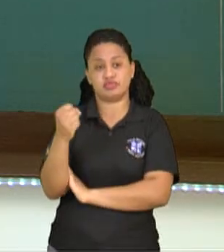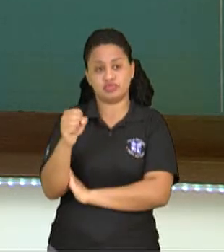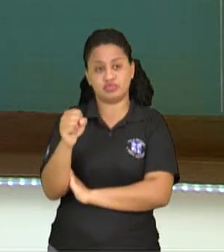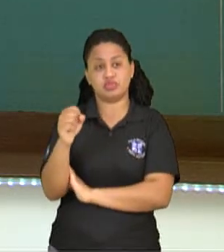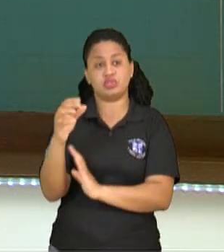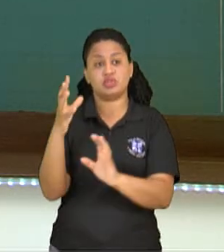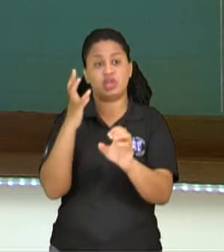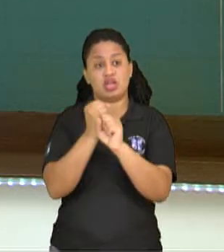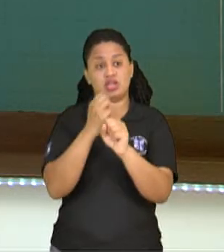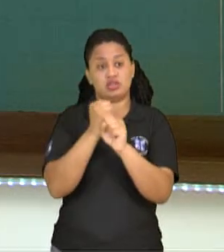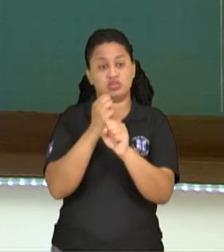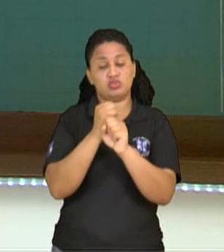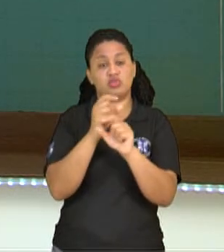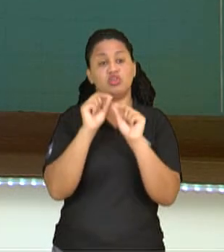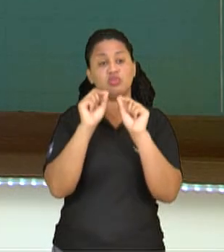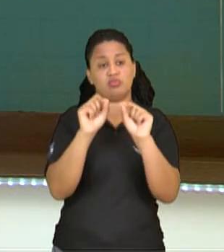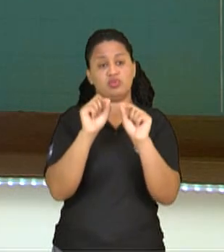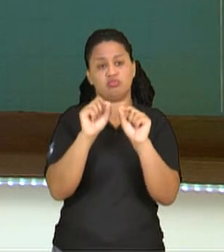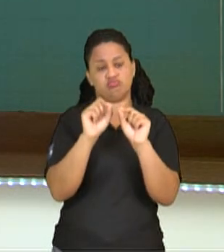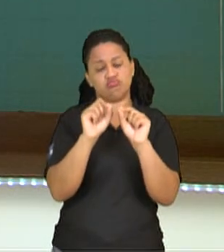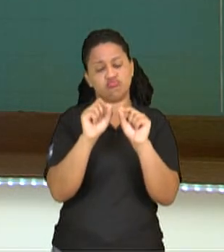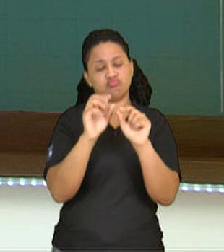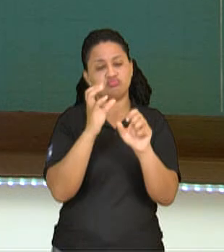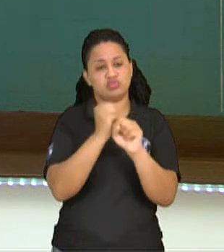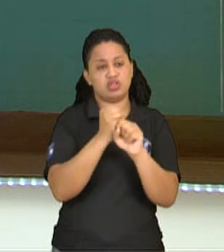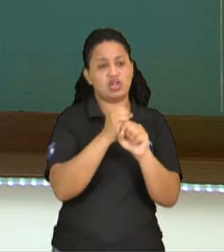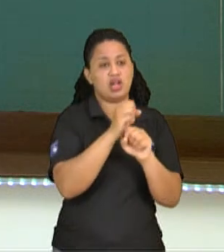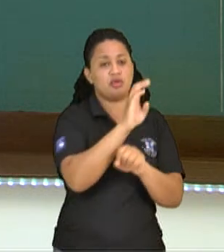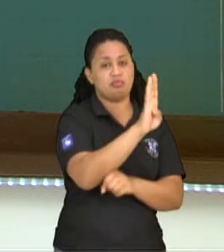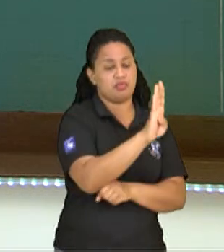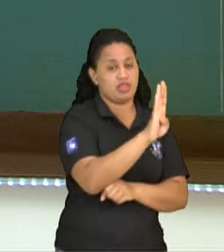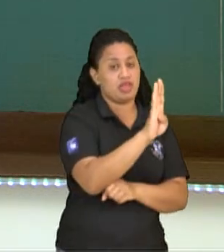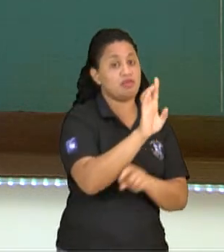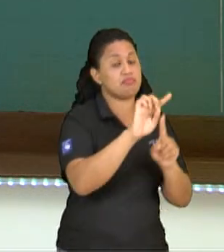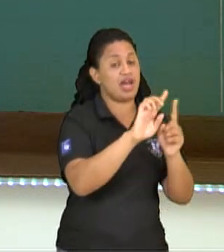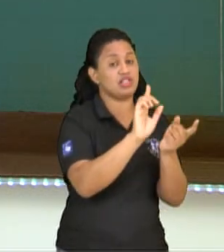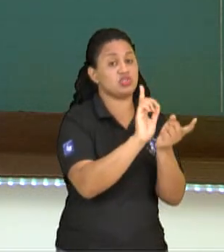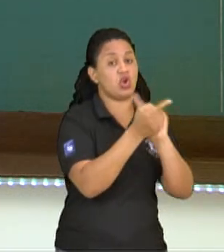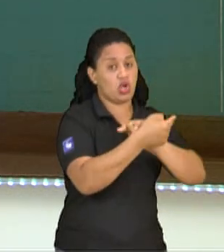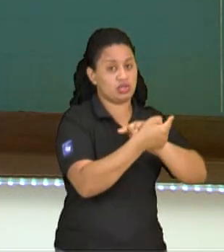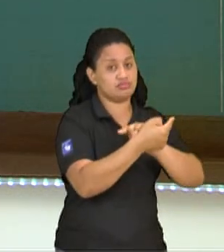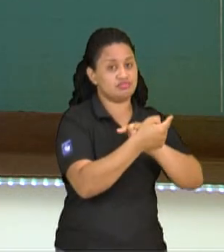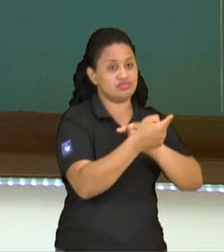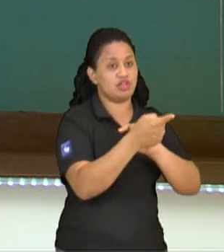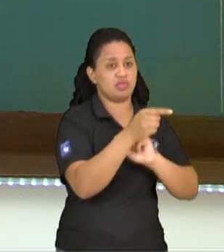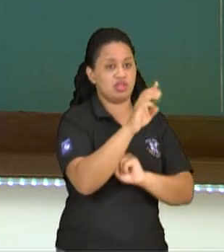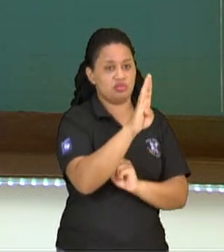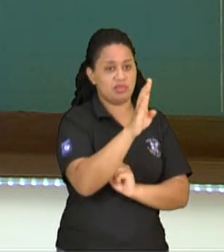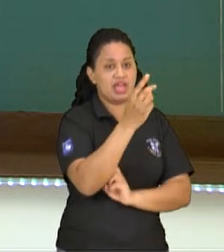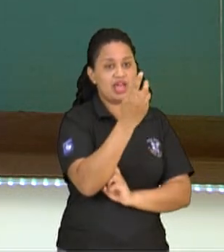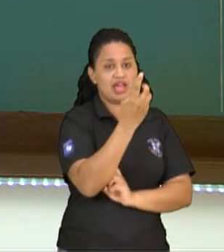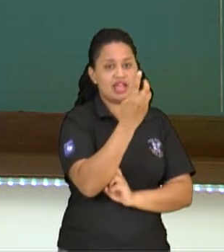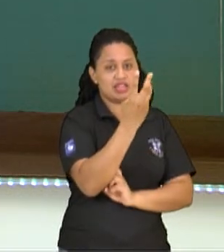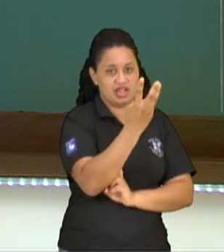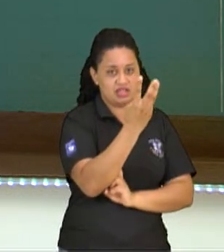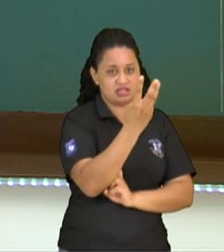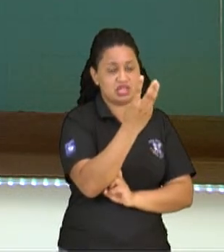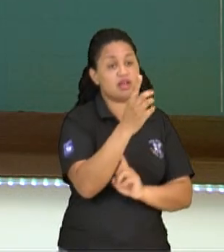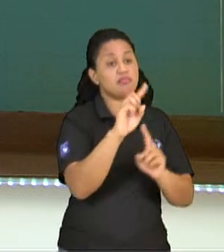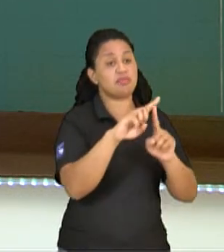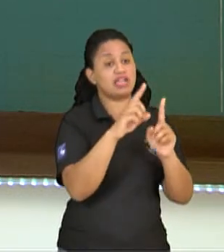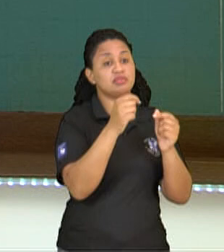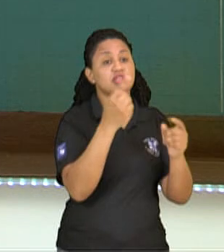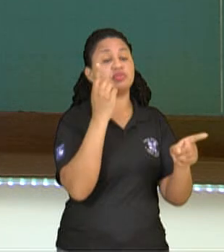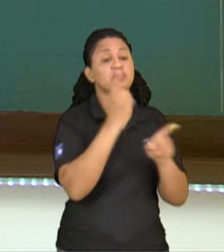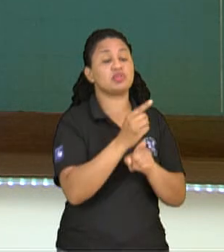ser dada aqui pela soma, né, vai ter que ser o b, mas com o sinal trocado. Por isso que, ó, precisamos descobrir dois números